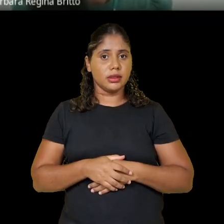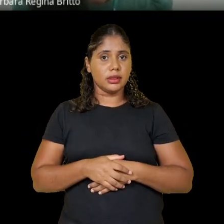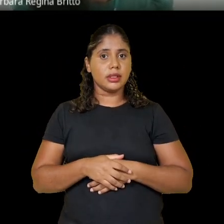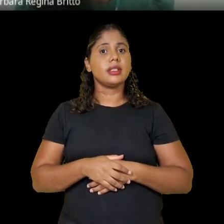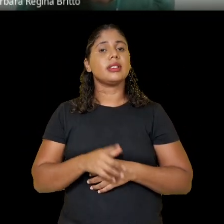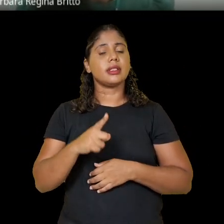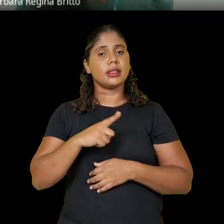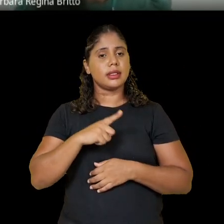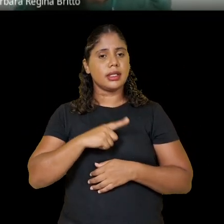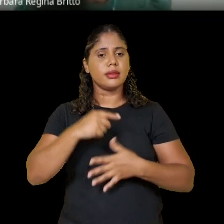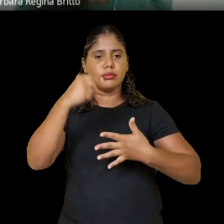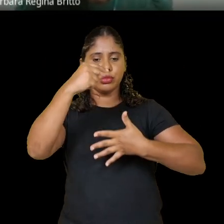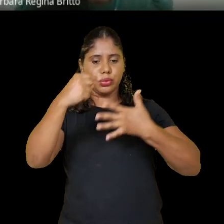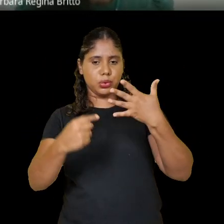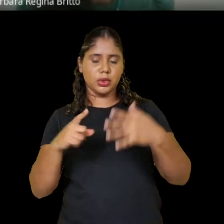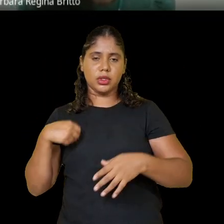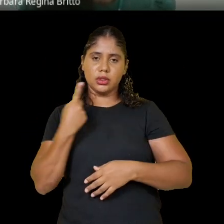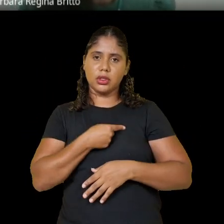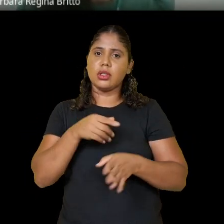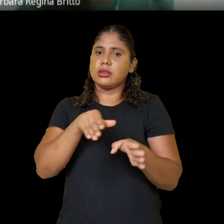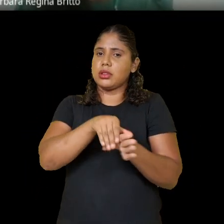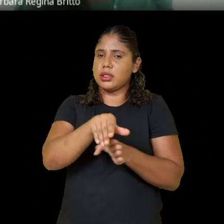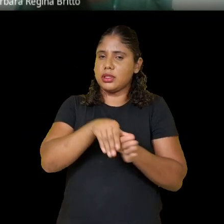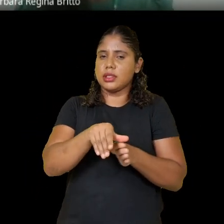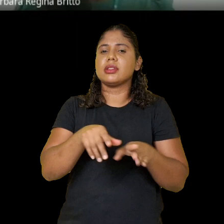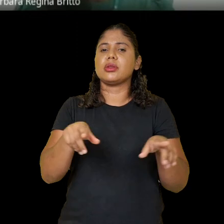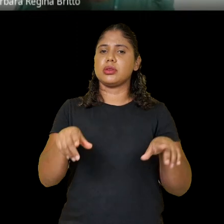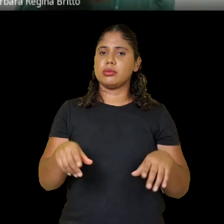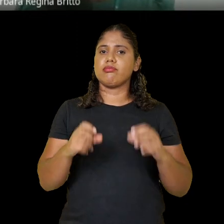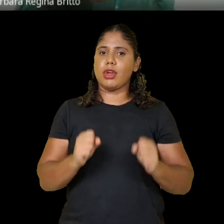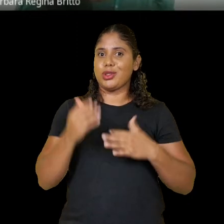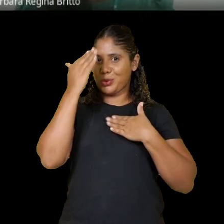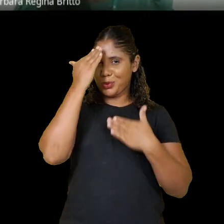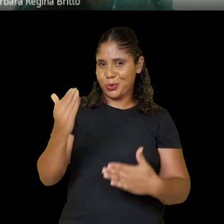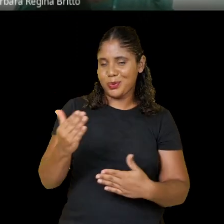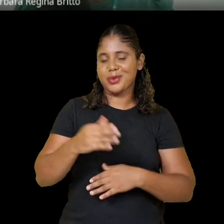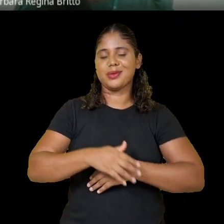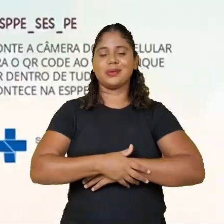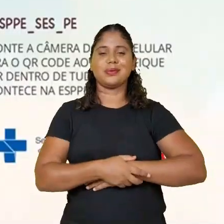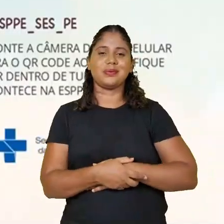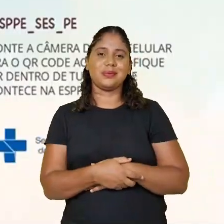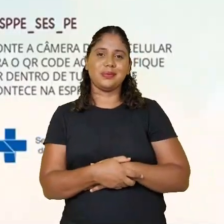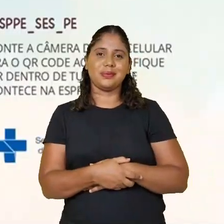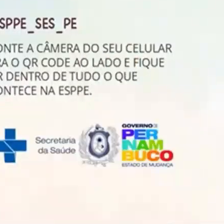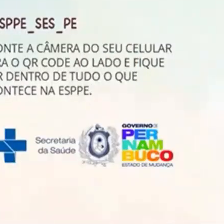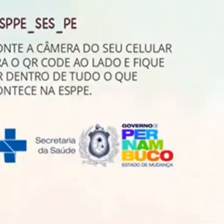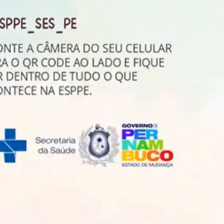gente pode orientar também, tá? Então, obrigada e até a próxima.